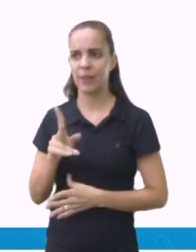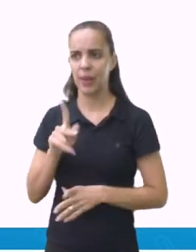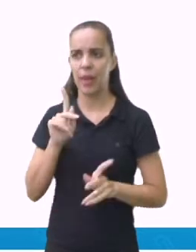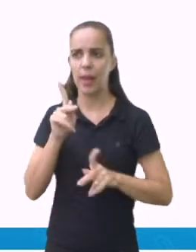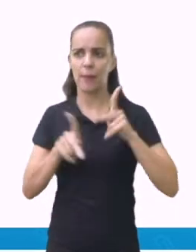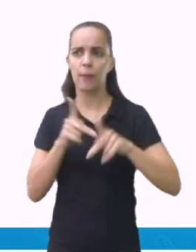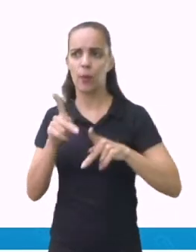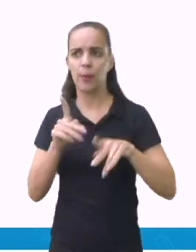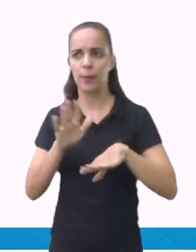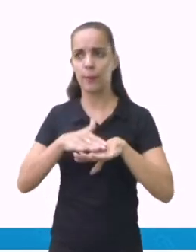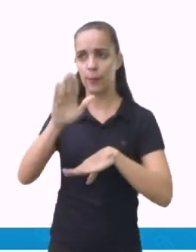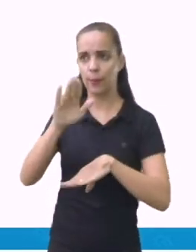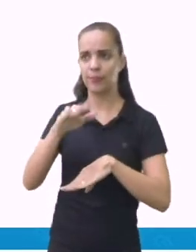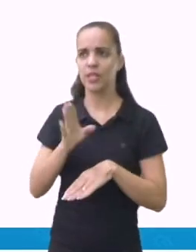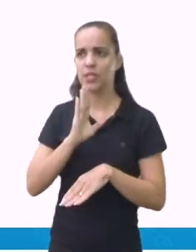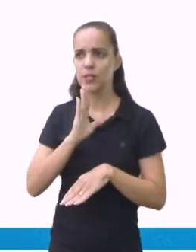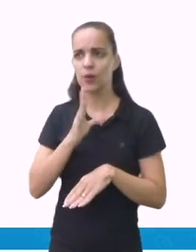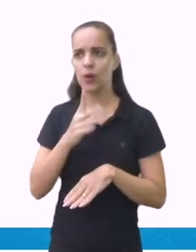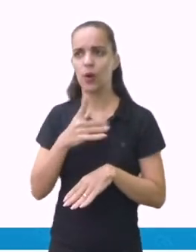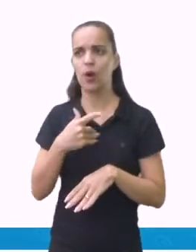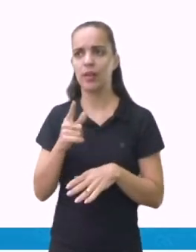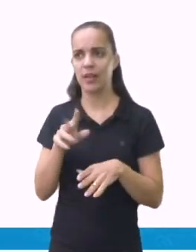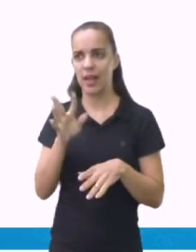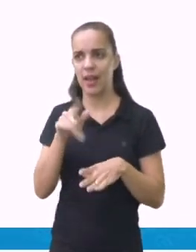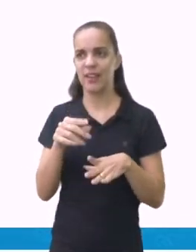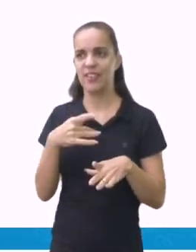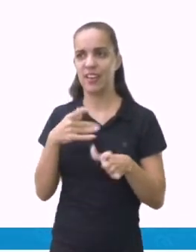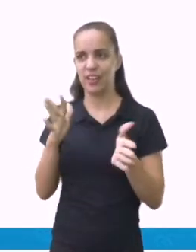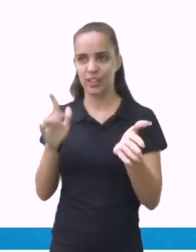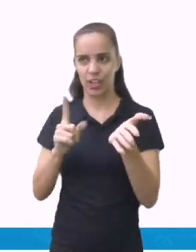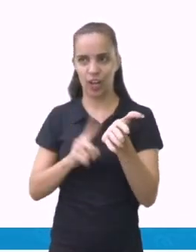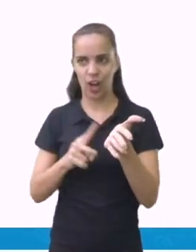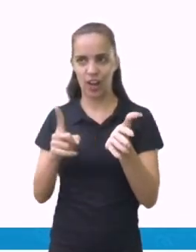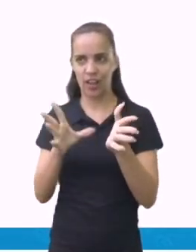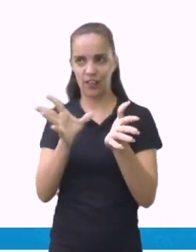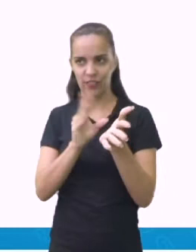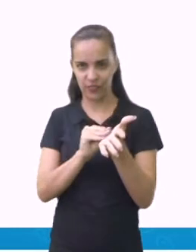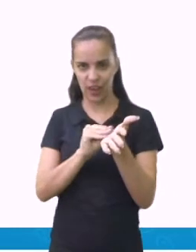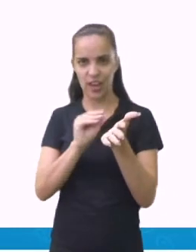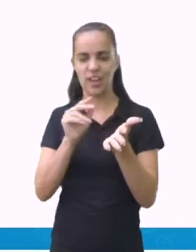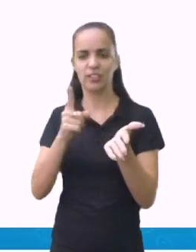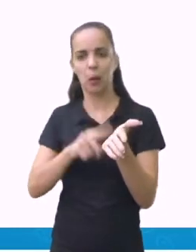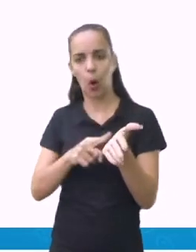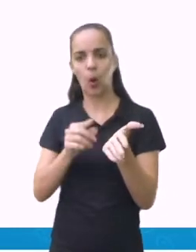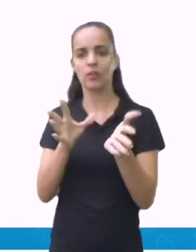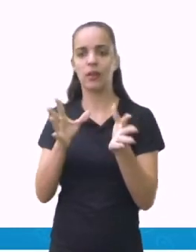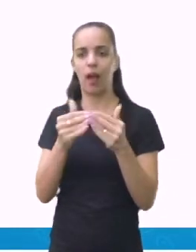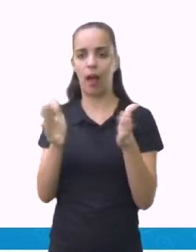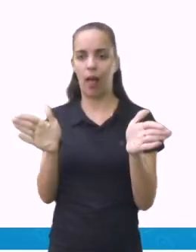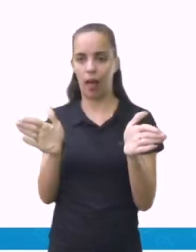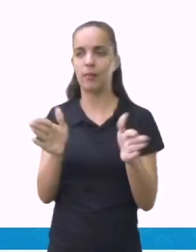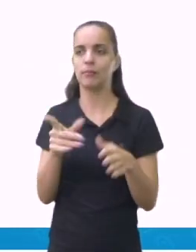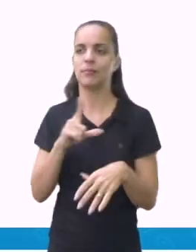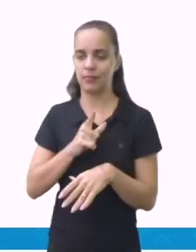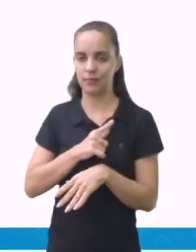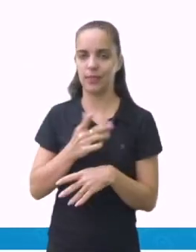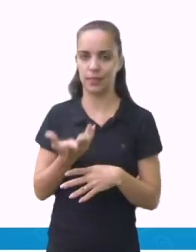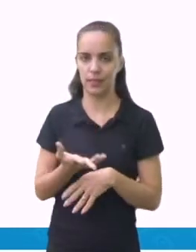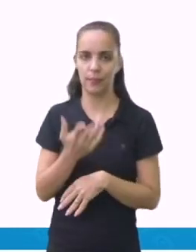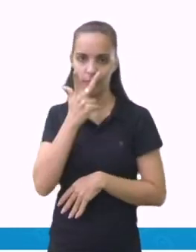popularmente conhecida como Maria Dorme, que a gente encosta, ela fecha, a gente encosta, ela abre de novo. Muito bacana